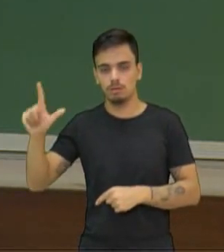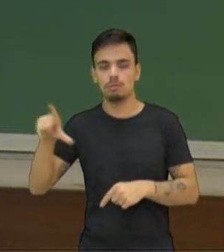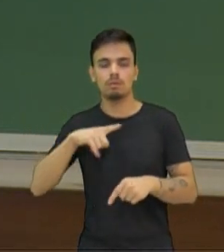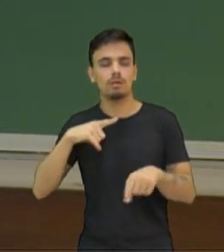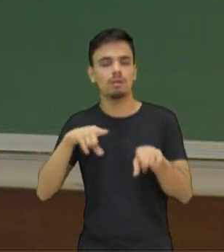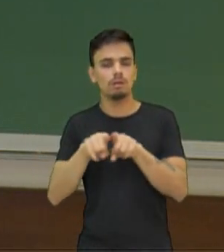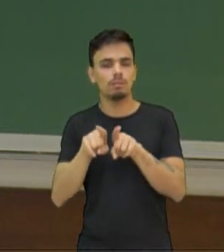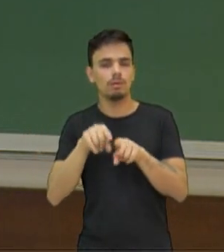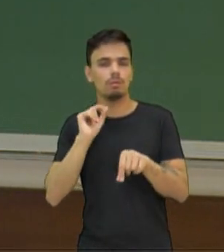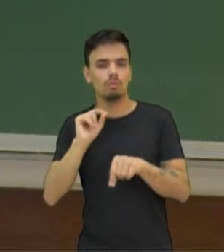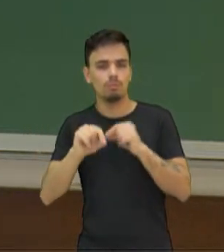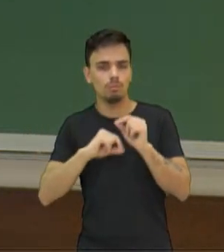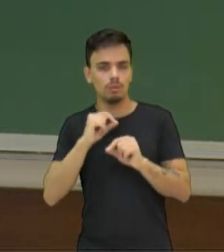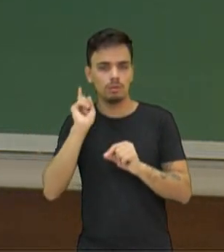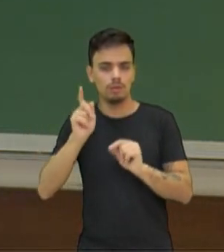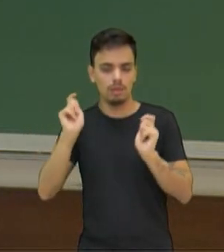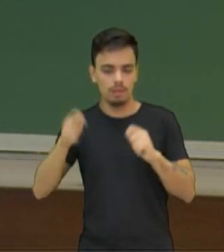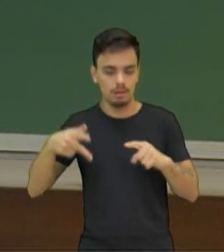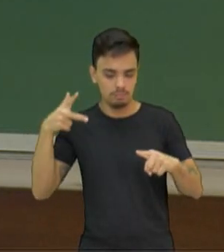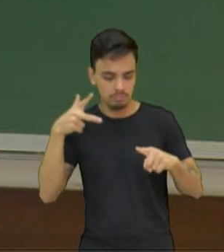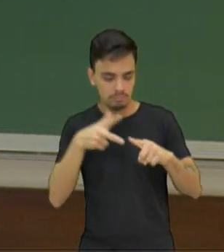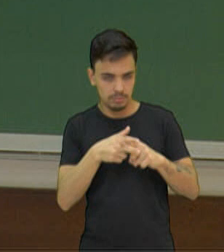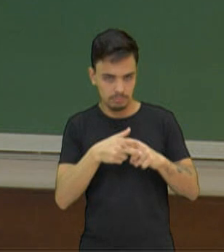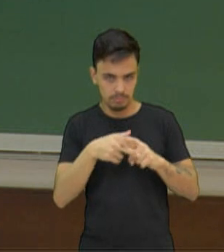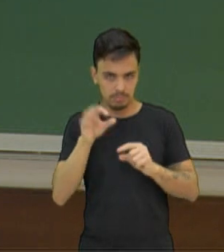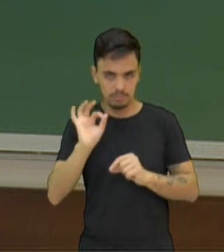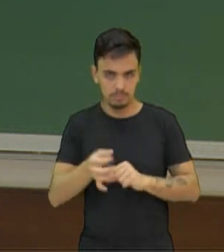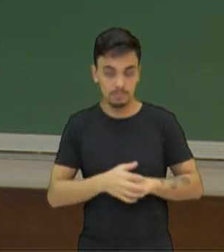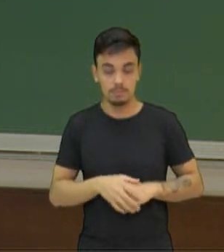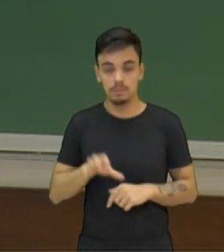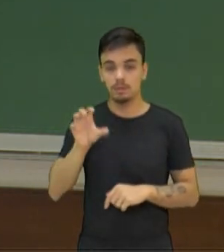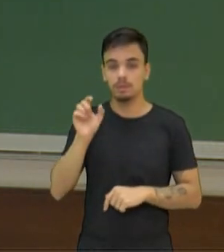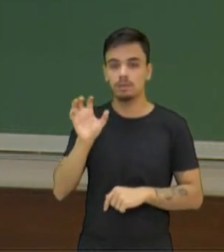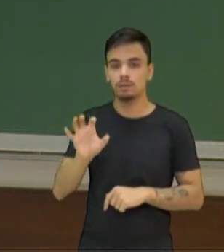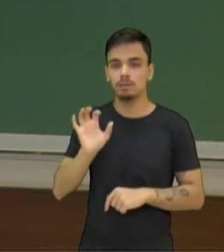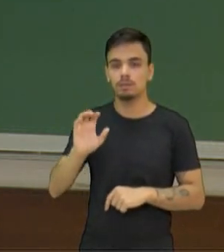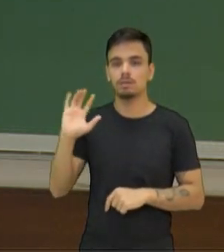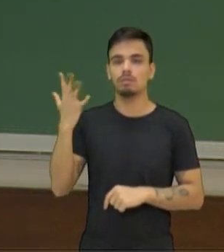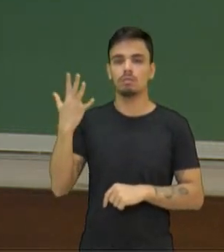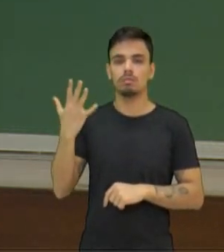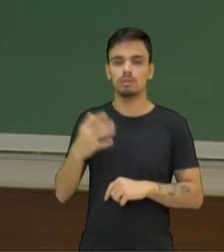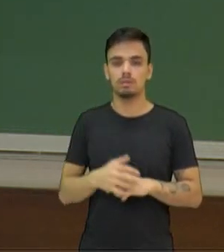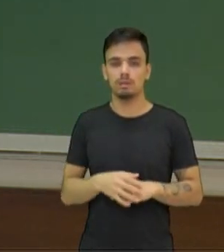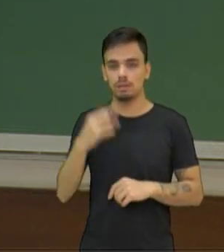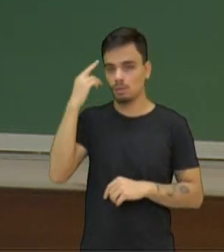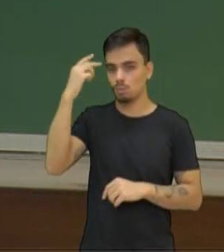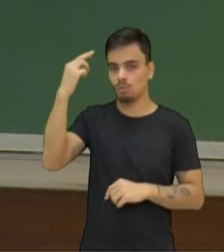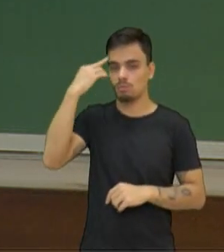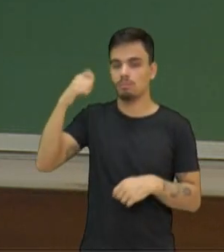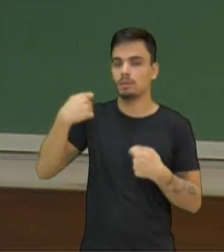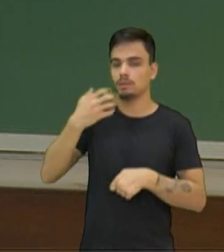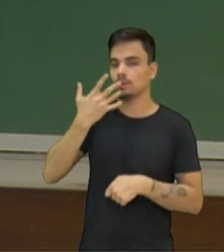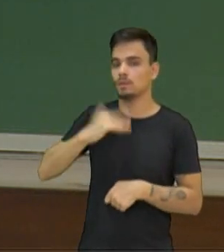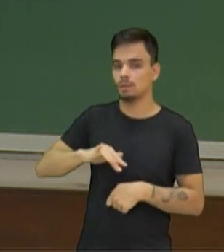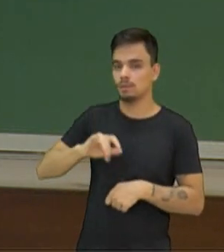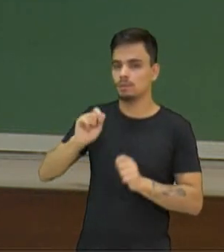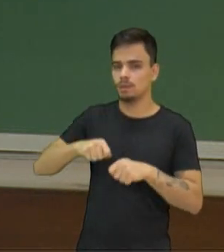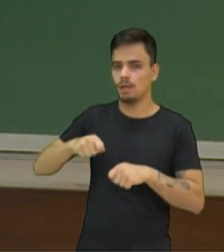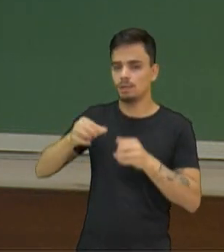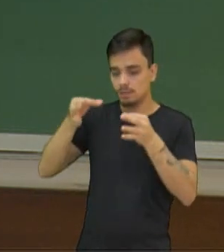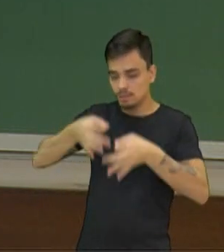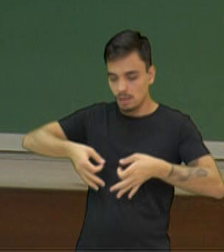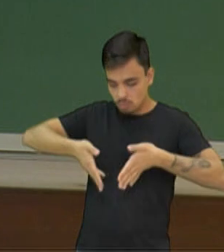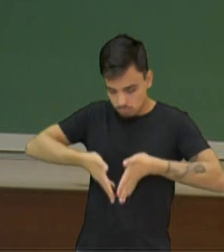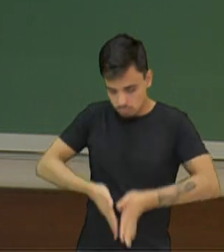aí o cordão umbilical já pode ser cortado. Para isso, para que esse processo seja natural, a criança já tem que estar encaixadinha com a cabeça